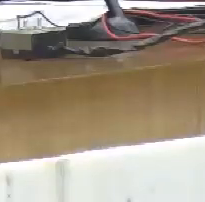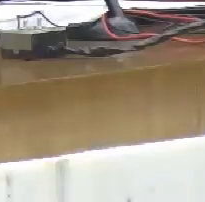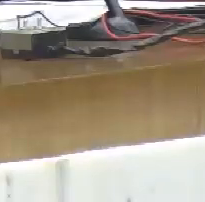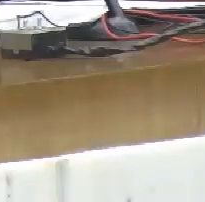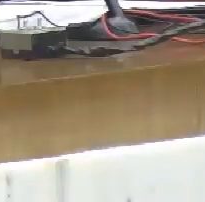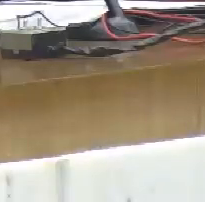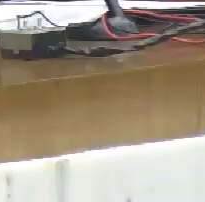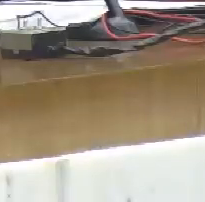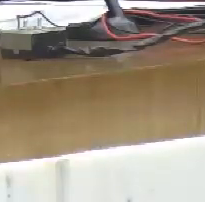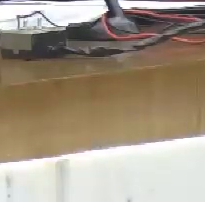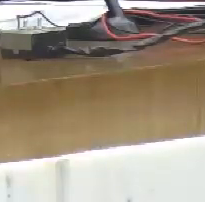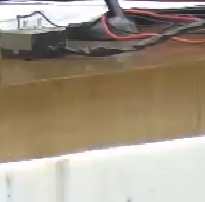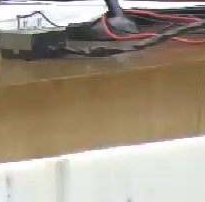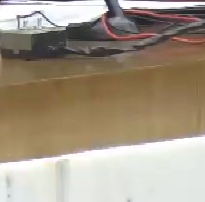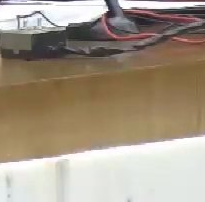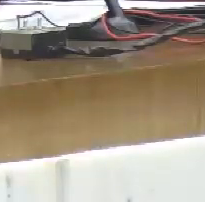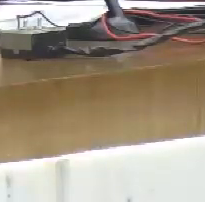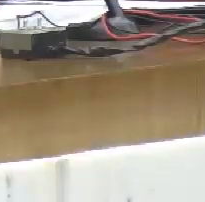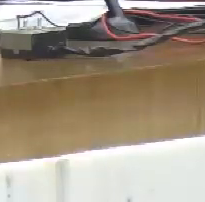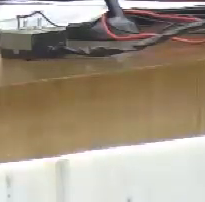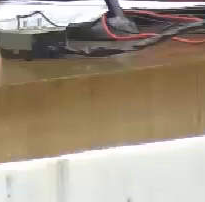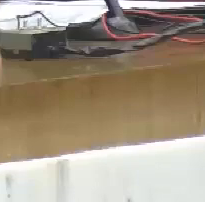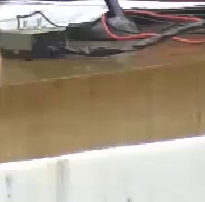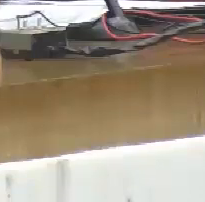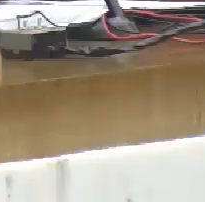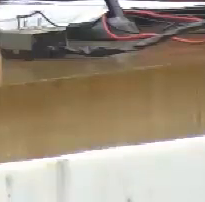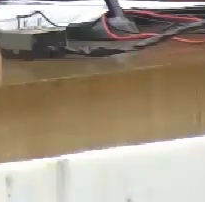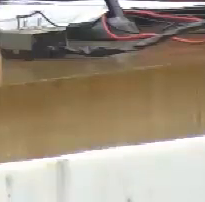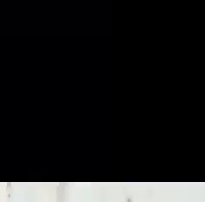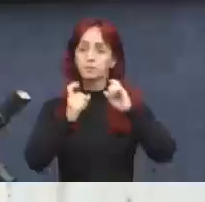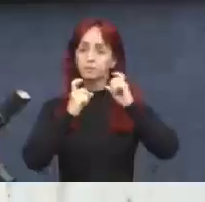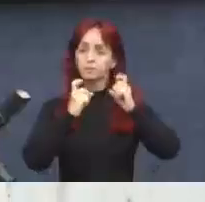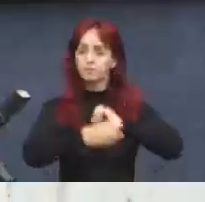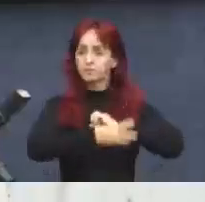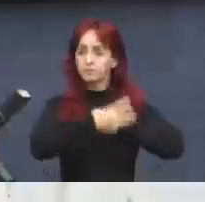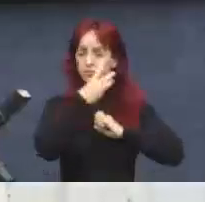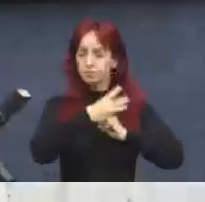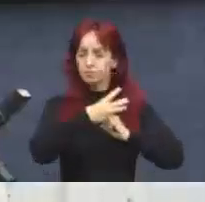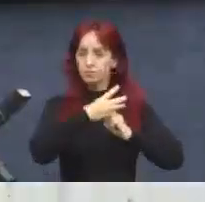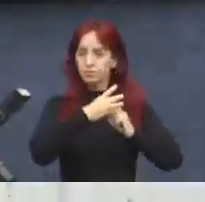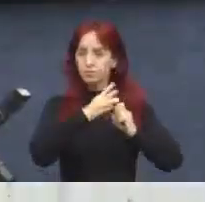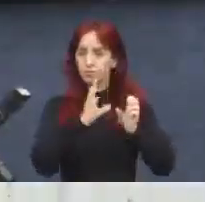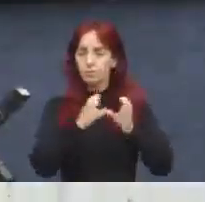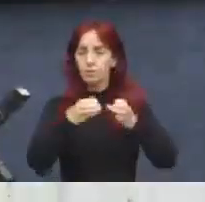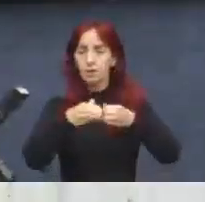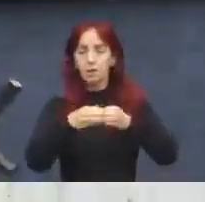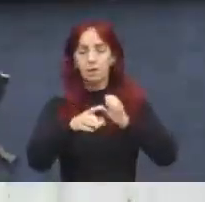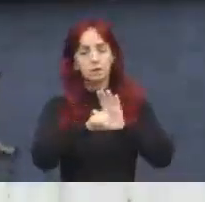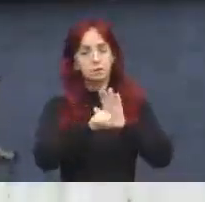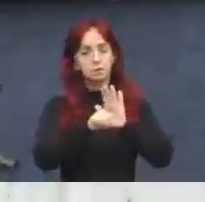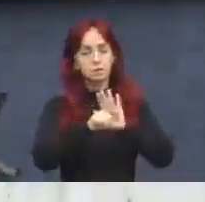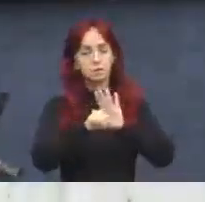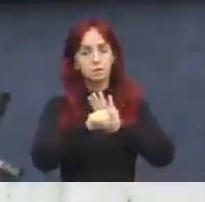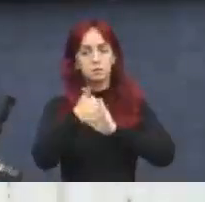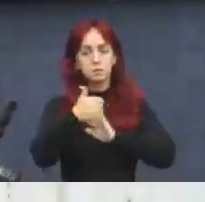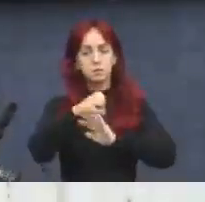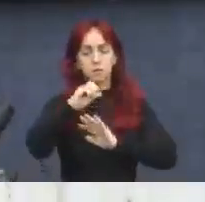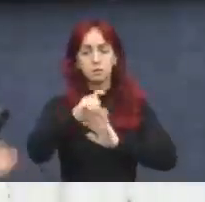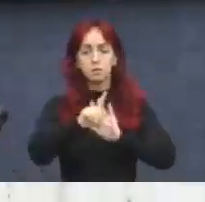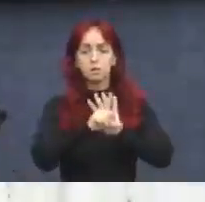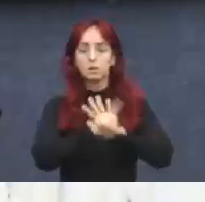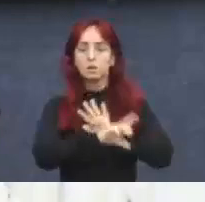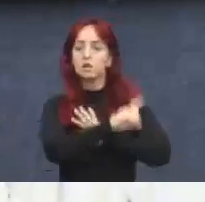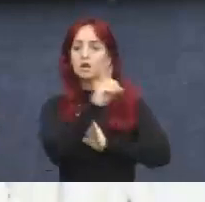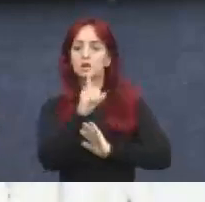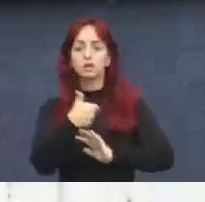a 37ª reunião ordinária, 3ª sessão legislativa, 19ª legislatura, do dia